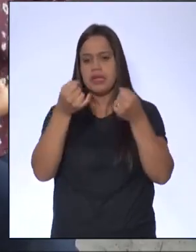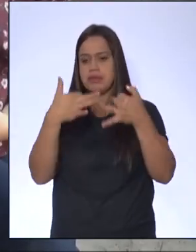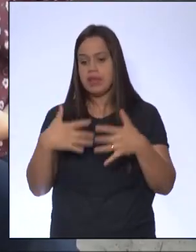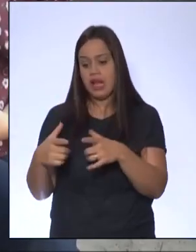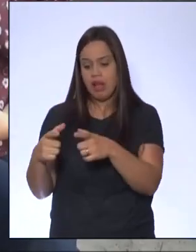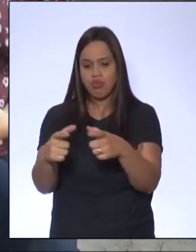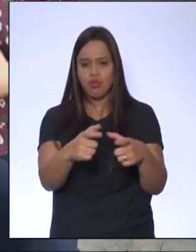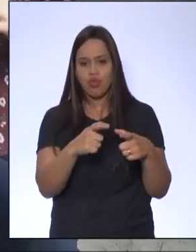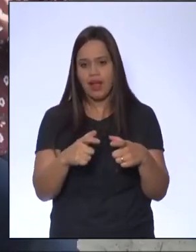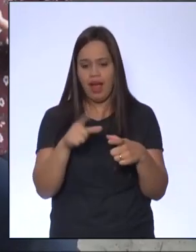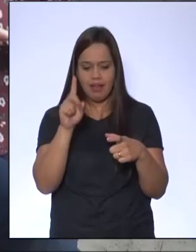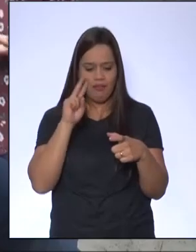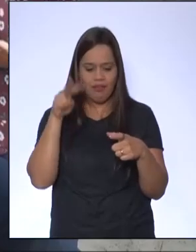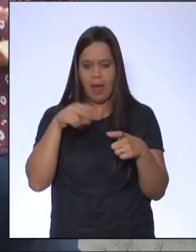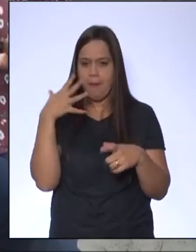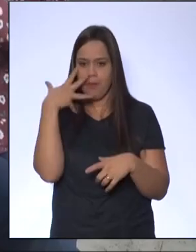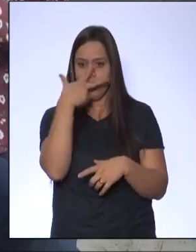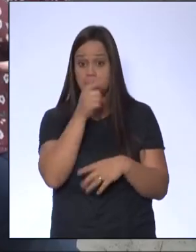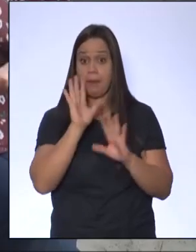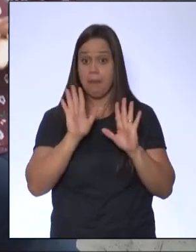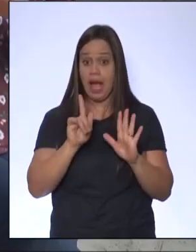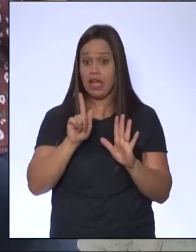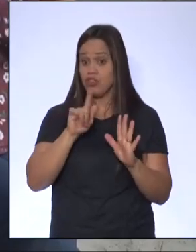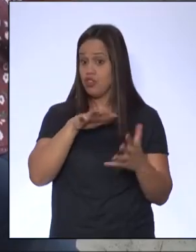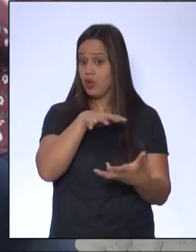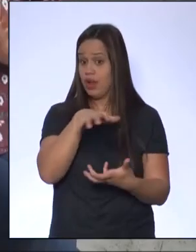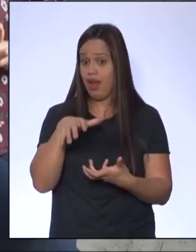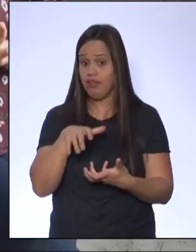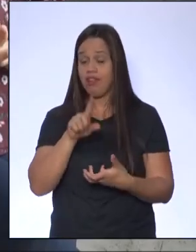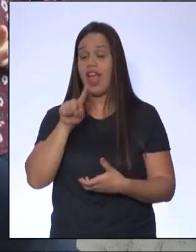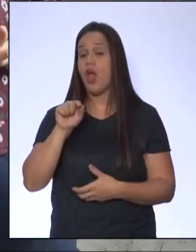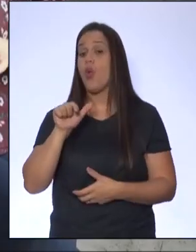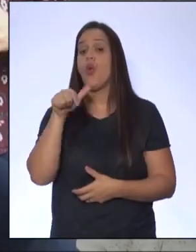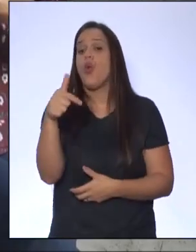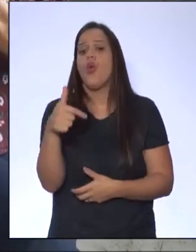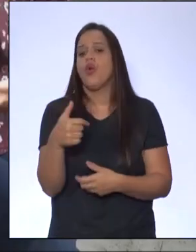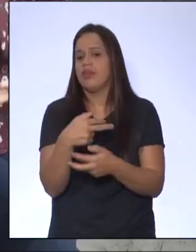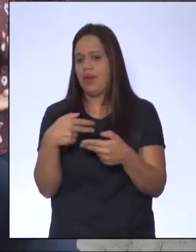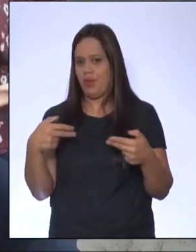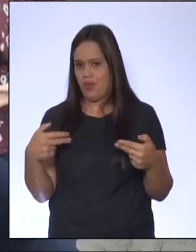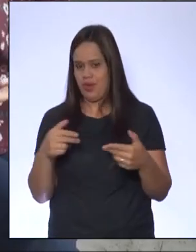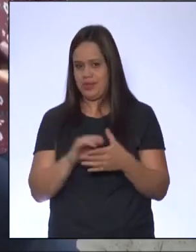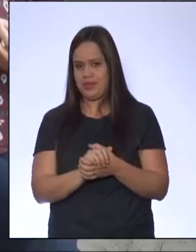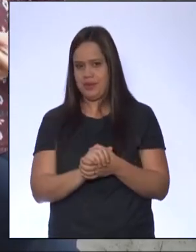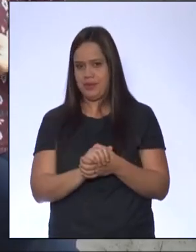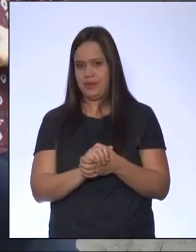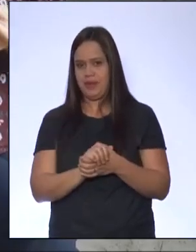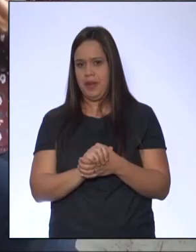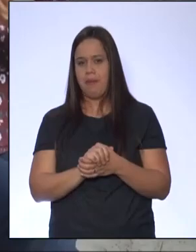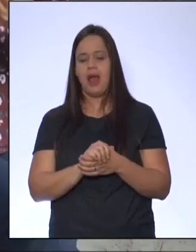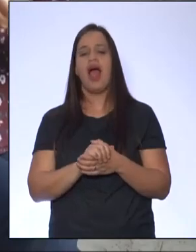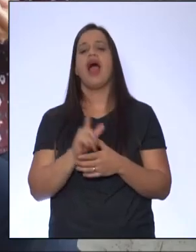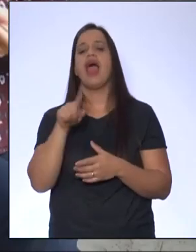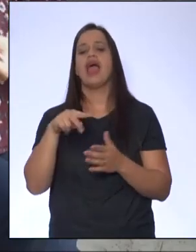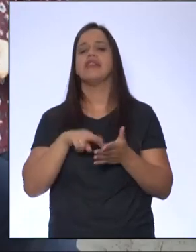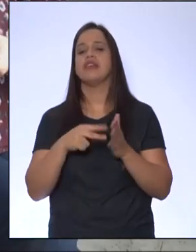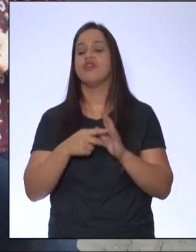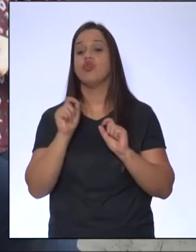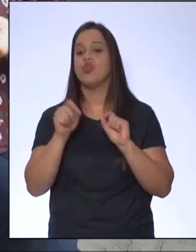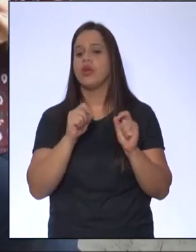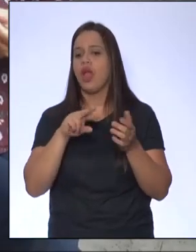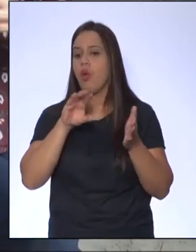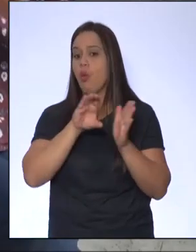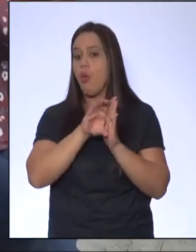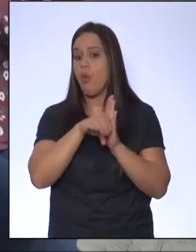acham bonito, mas em geografia a paisagem é outra coisa. Para a geografia, a paisagem é um